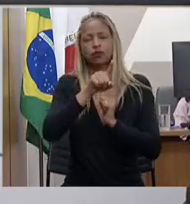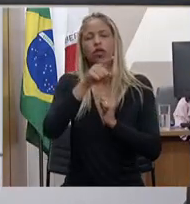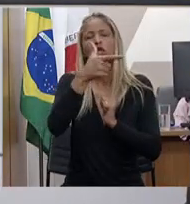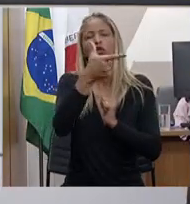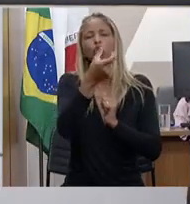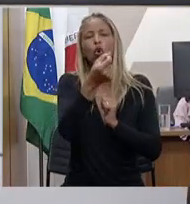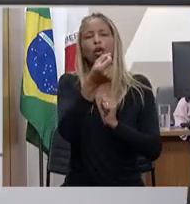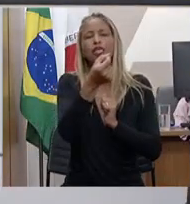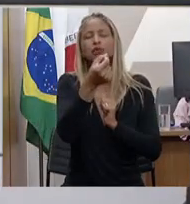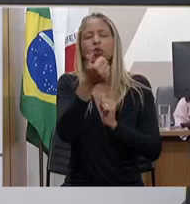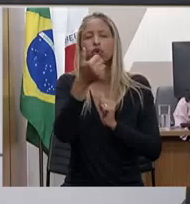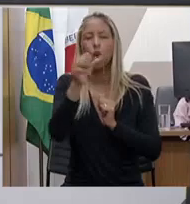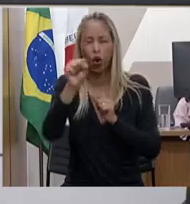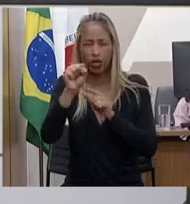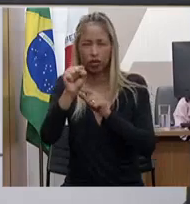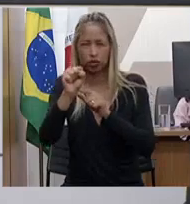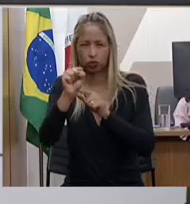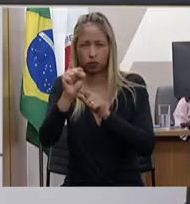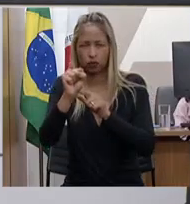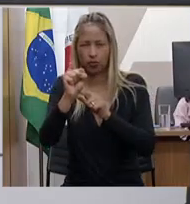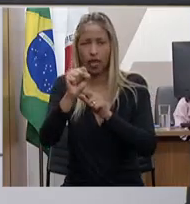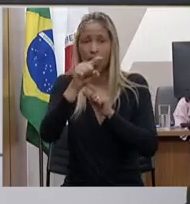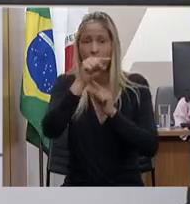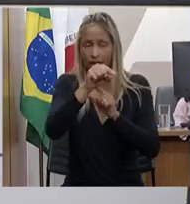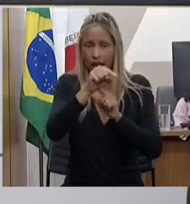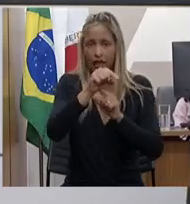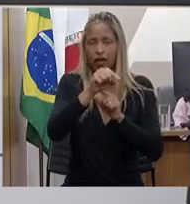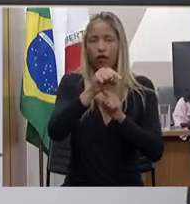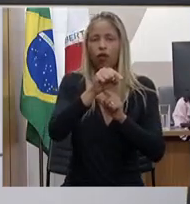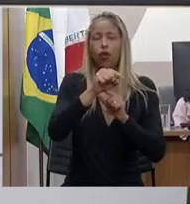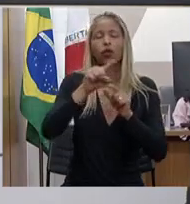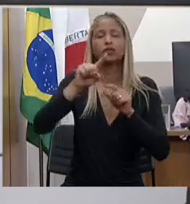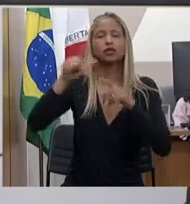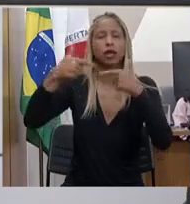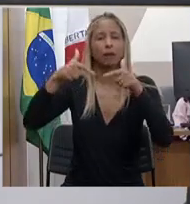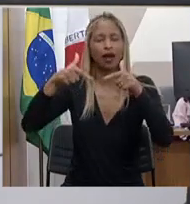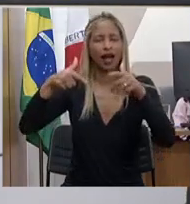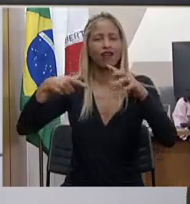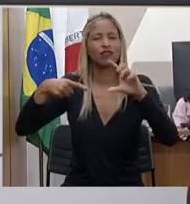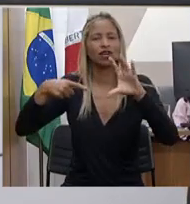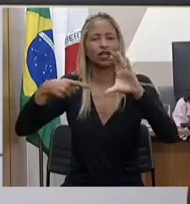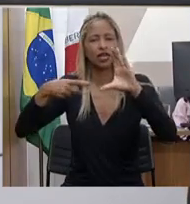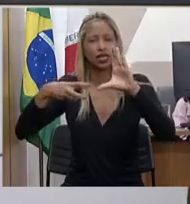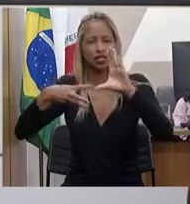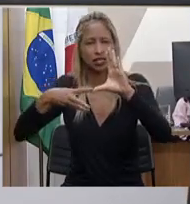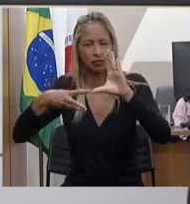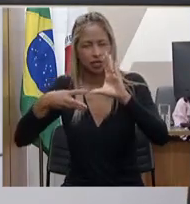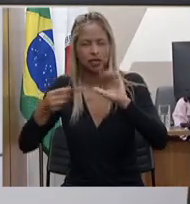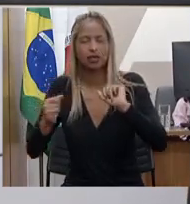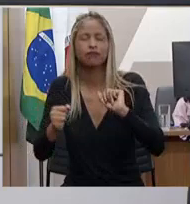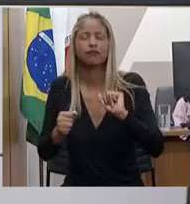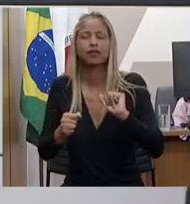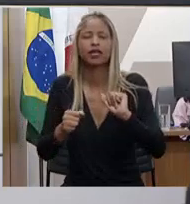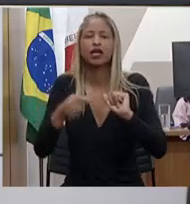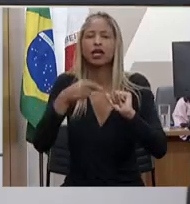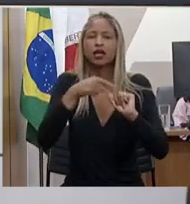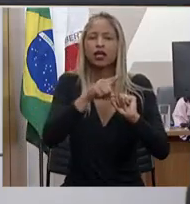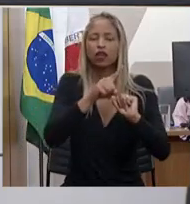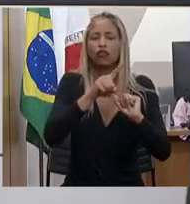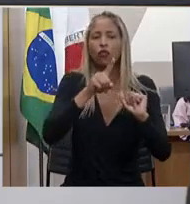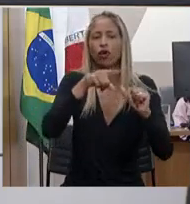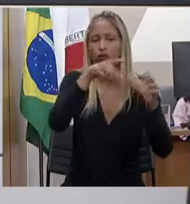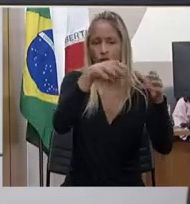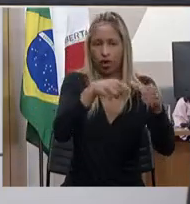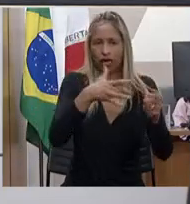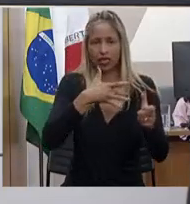2008 eu era se pista na Cemig sempre gostei do assunto de saúde trabalhador e fui para a pasta de saúde